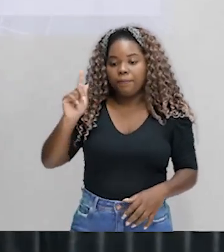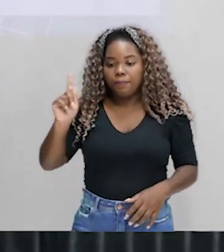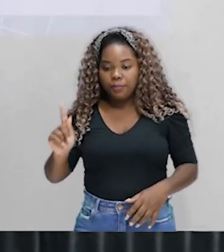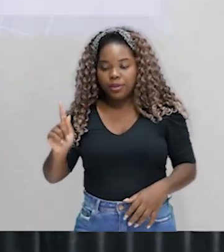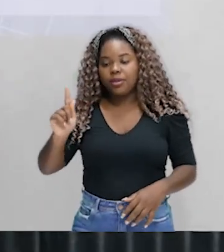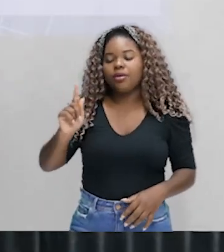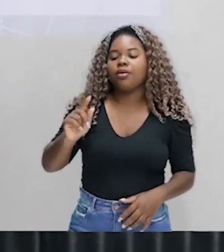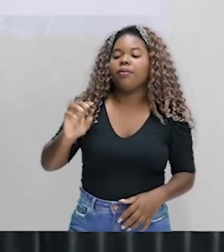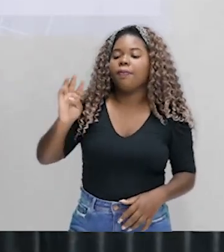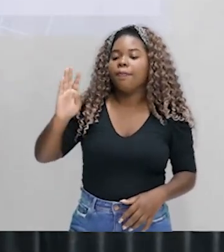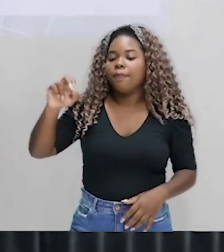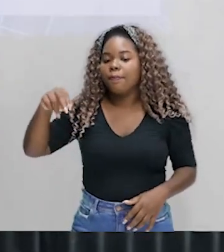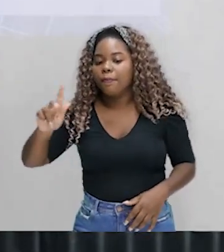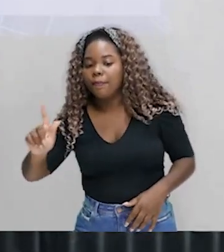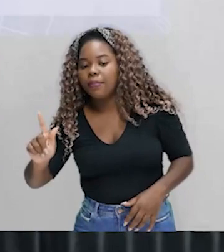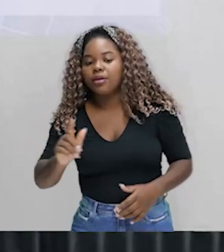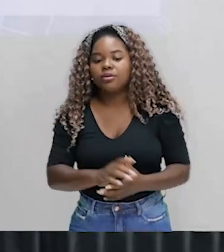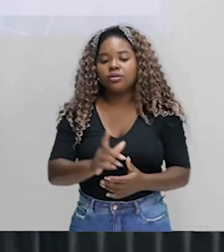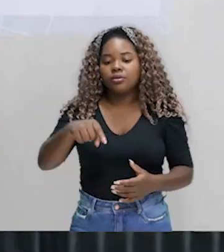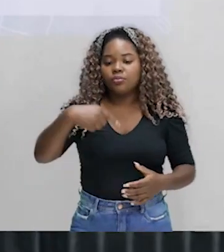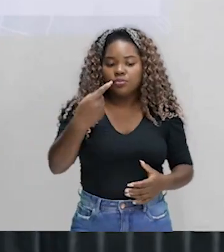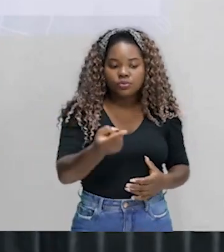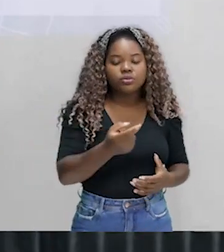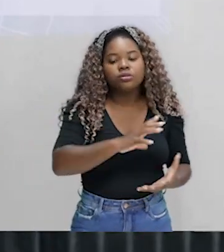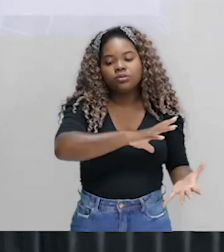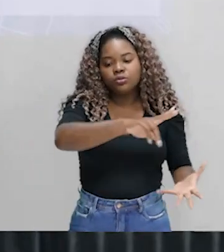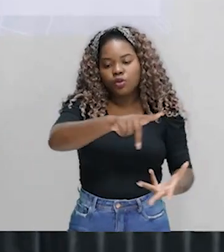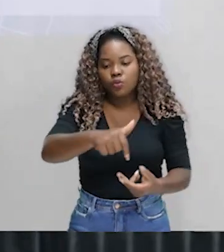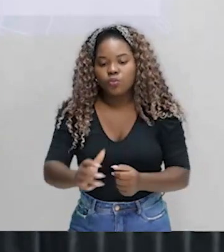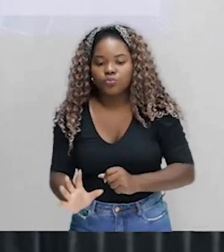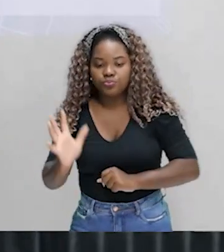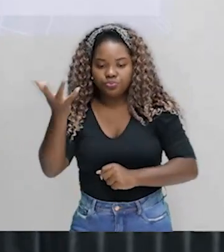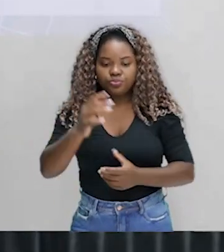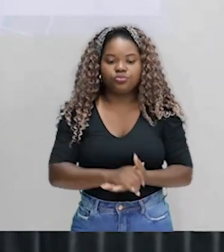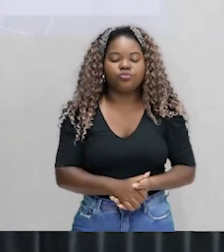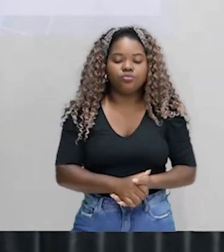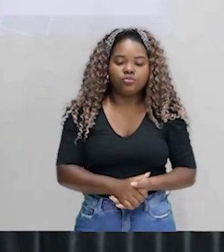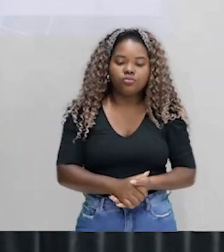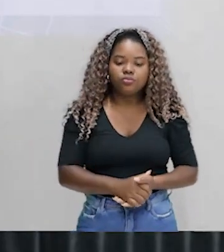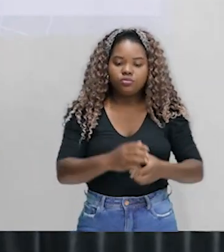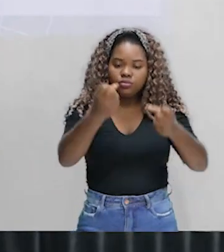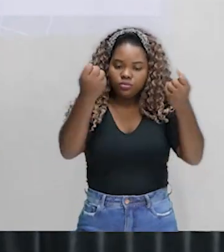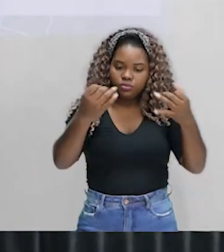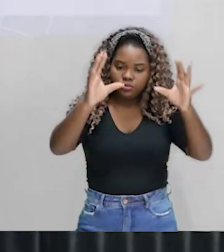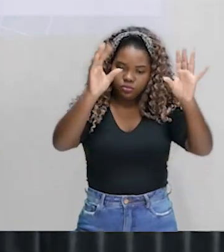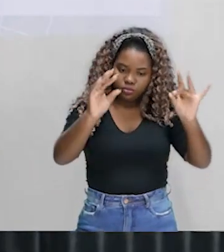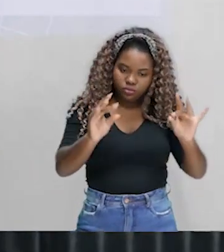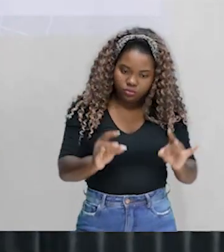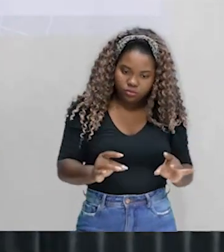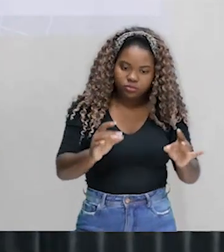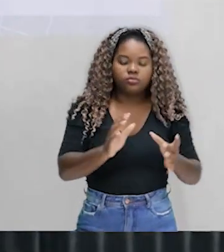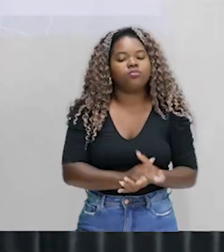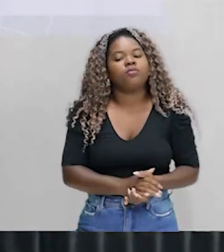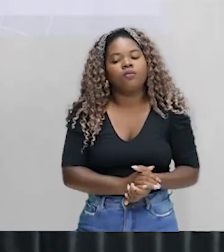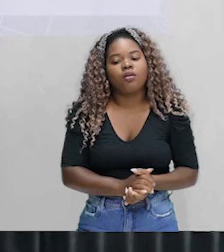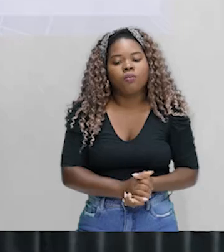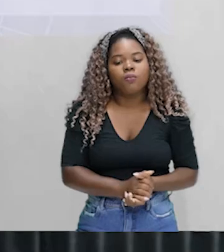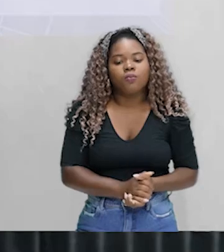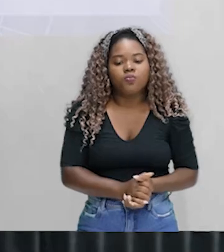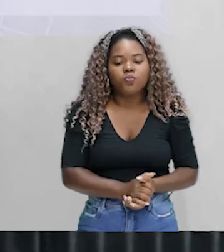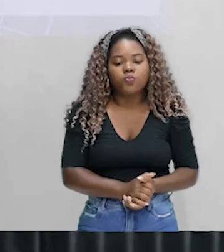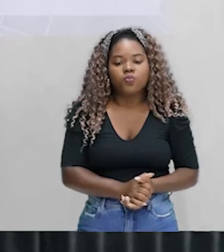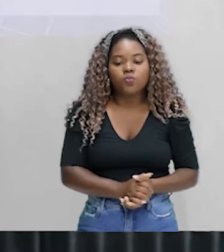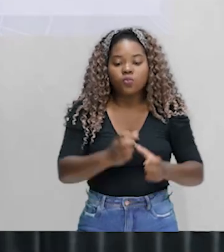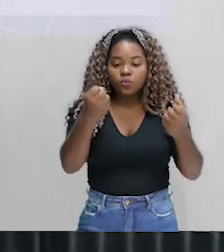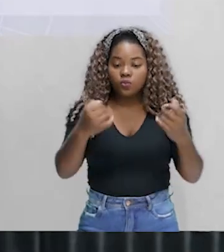que o universo começou a surgir. E a gente vai falar aqui de uma forma bem superficial, a gente não vai detalhar tanto, tá?